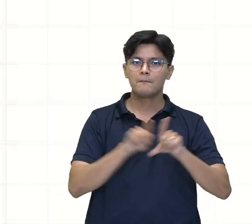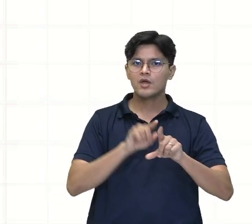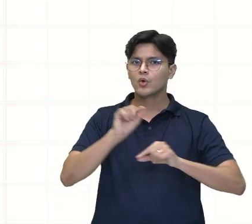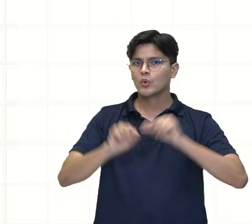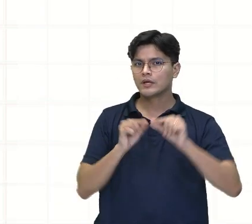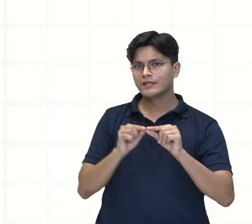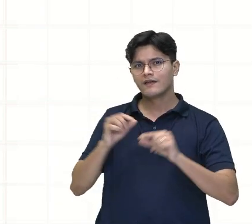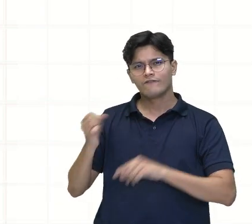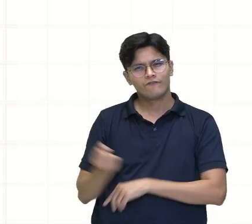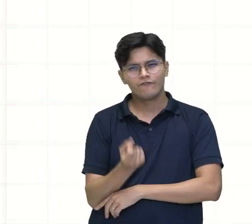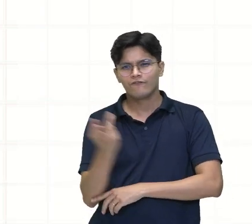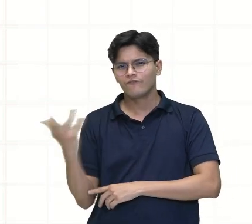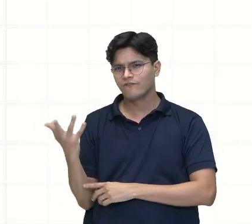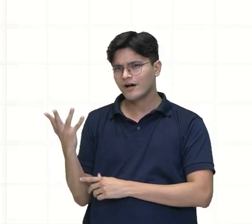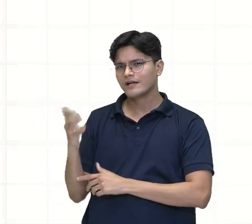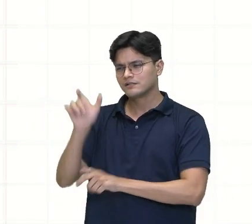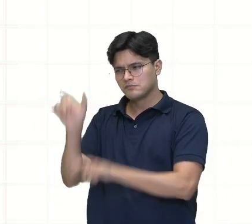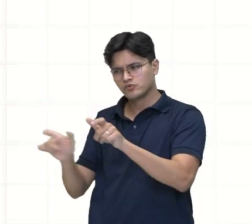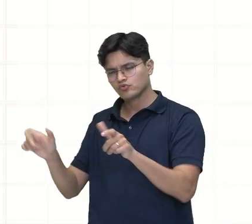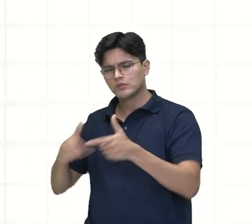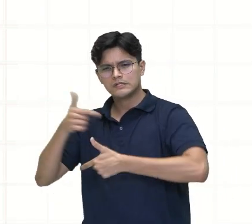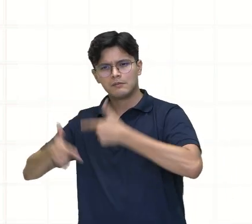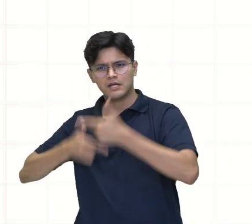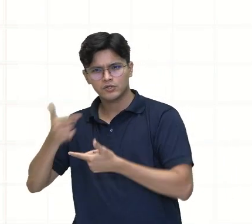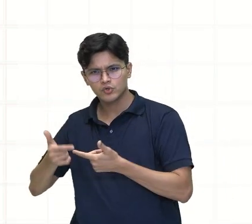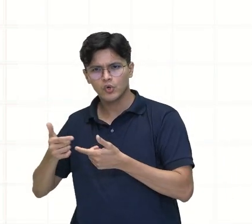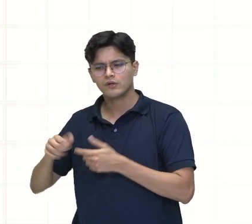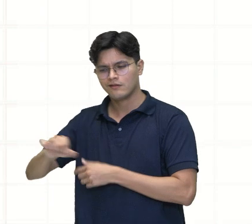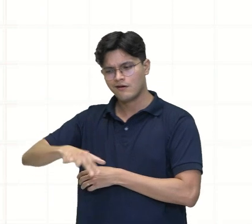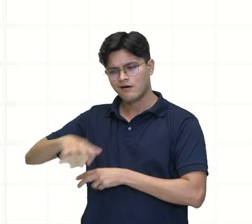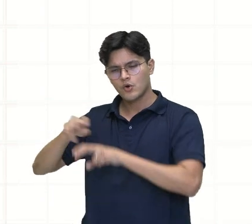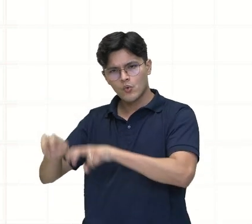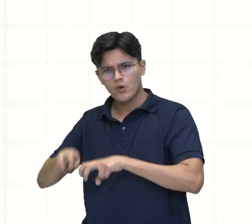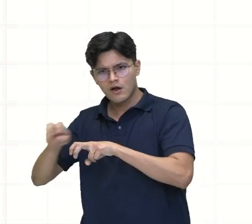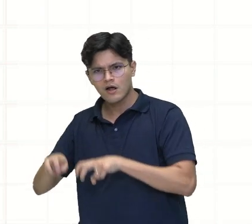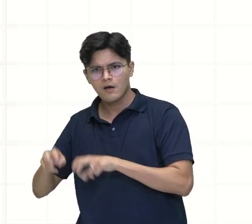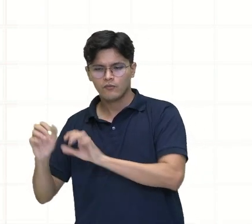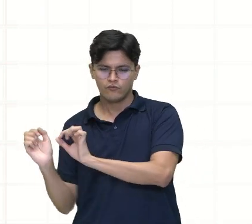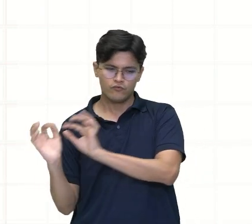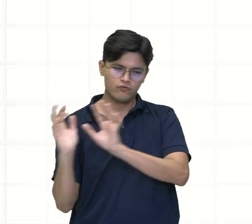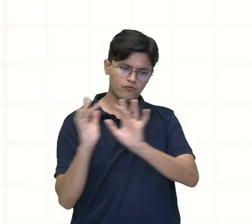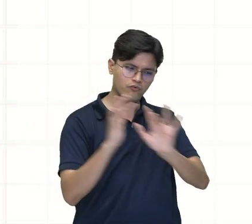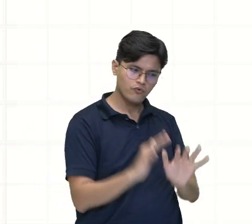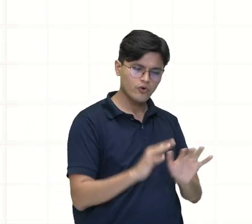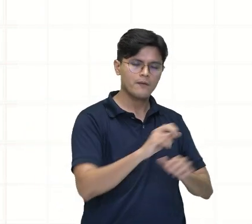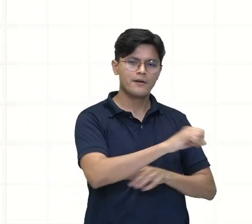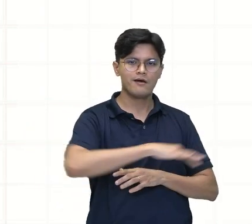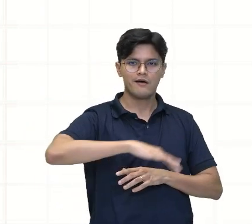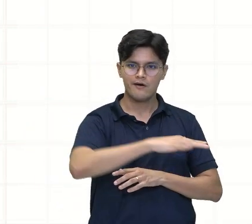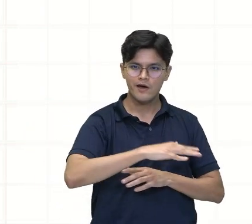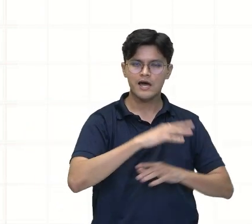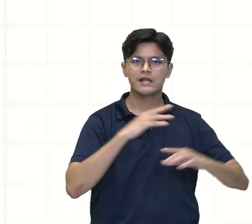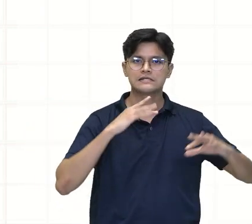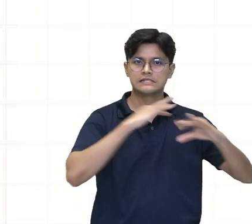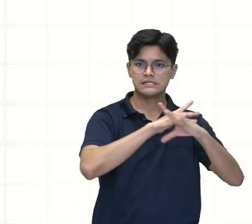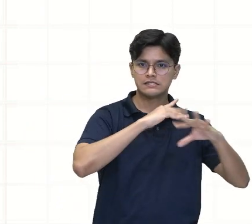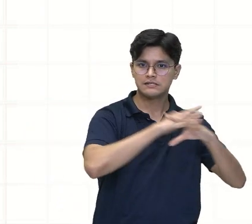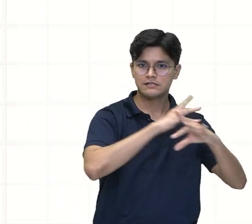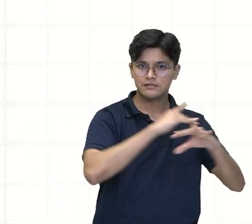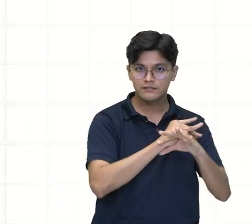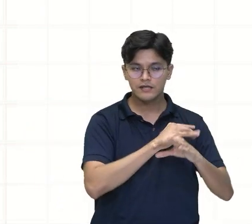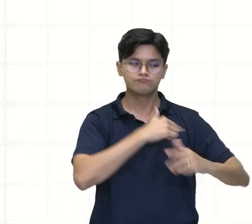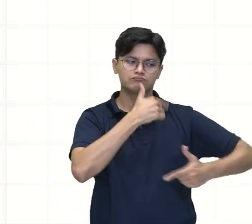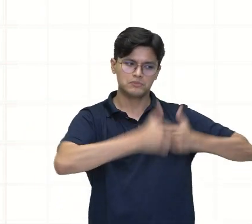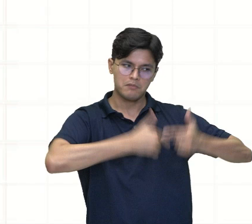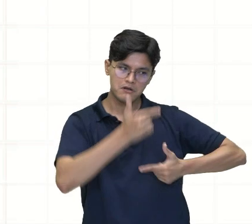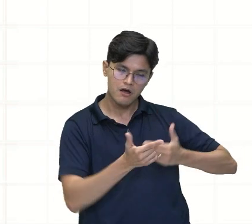campo, foram expulsos do campo, na realidade, e foram parar nas cidades para trabalhar nas atividades